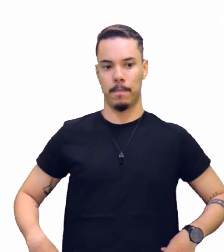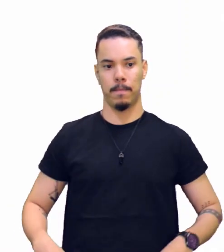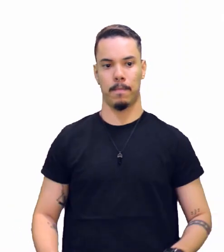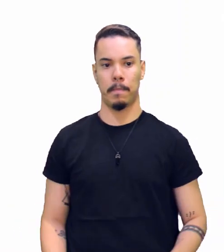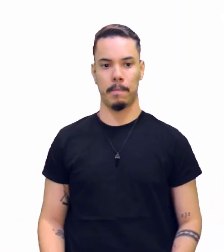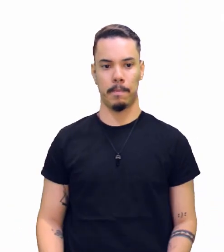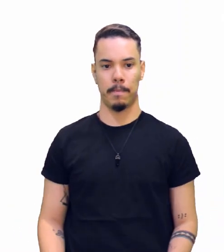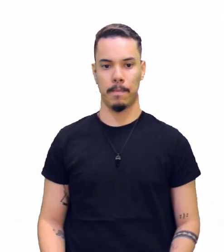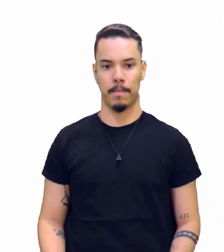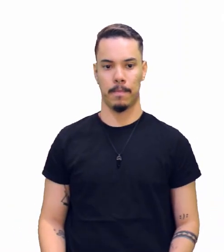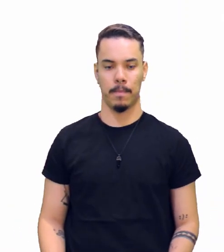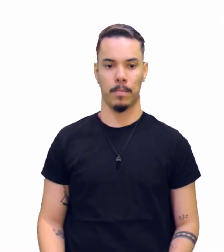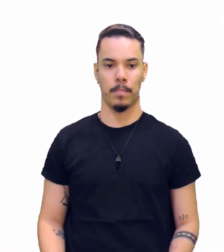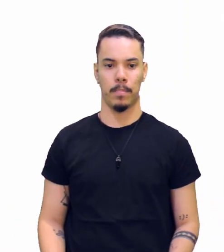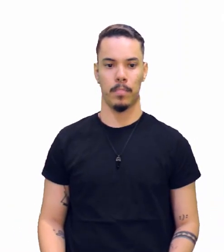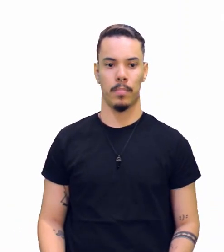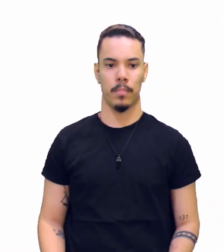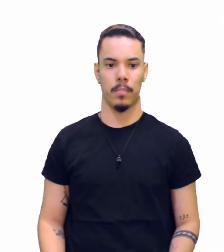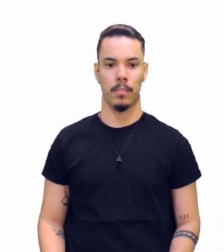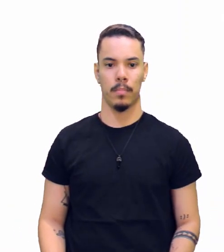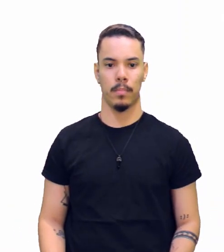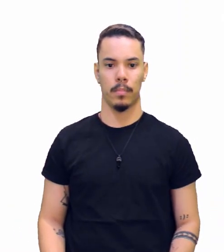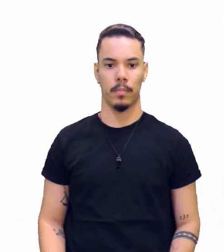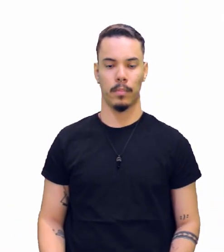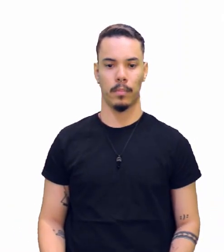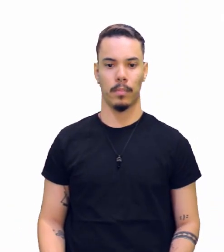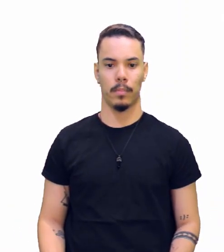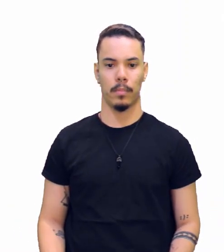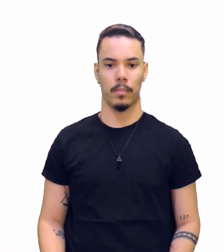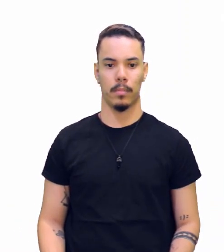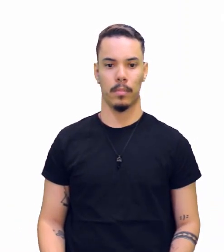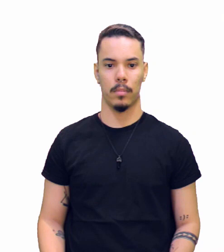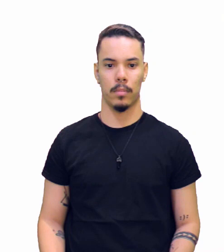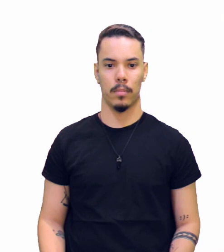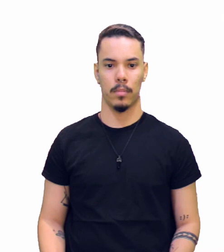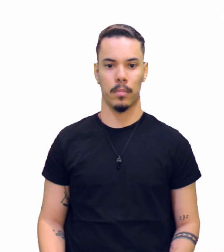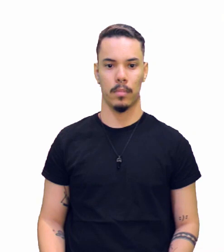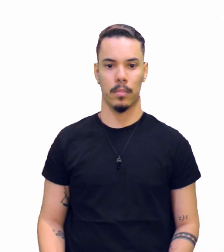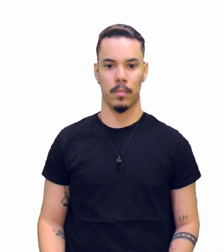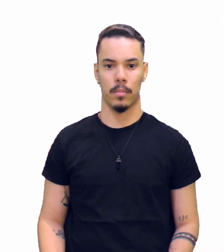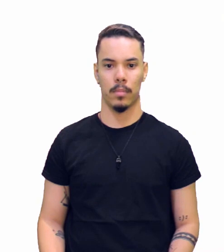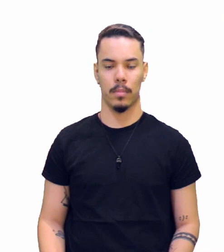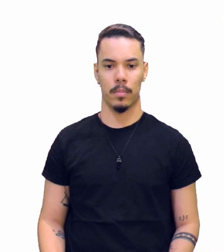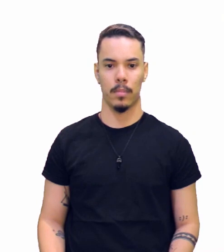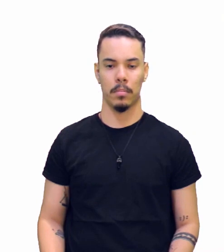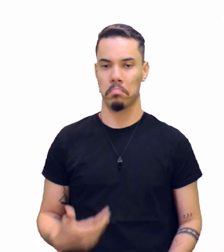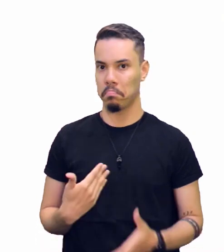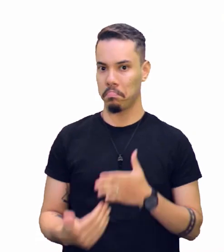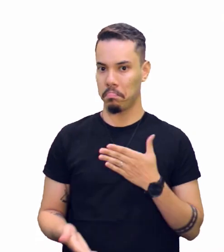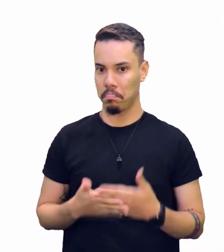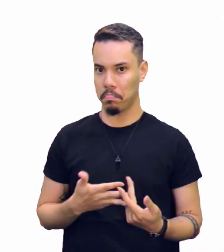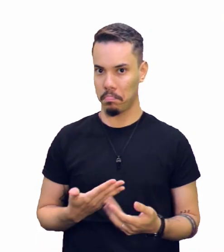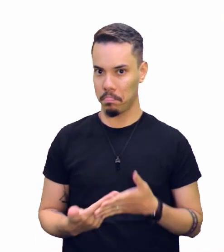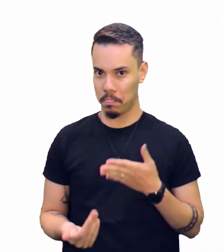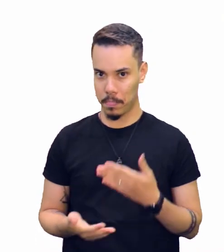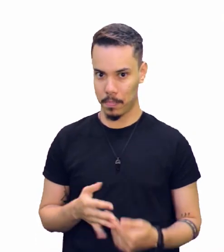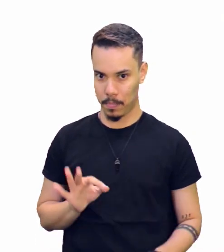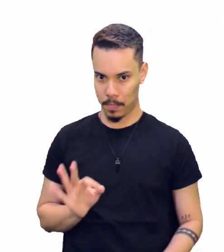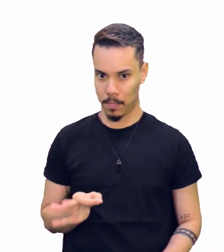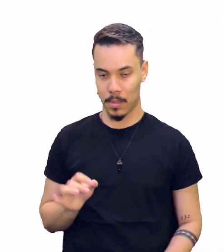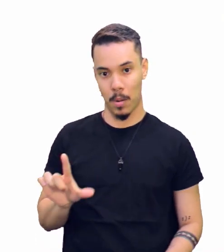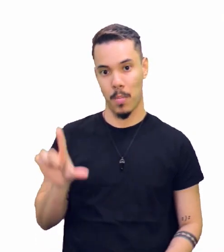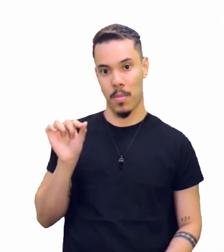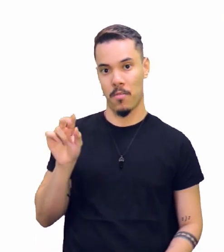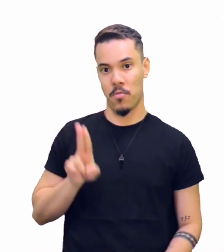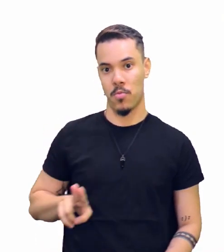things I like things I love ou então Things I Hate tanto faz ah eu prefiro usar a